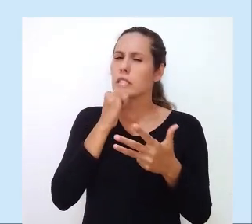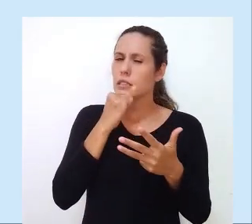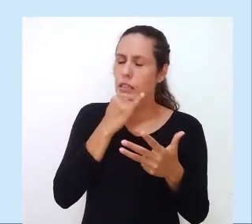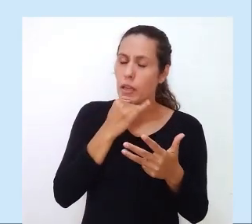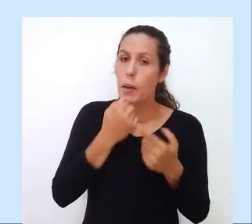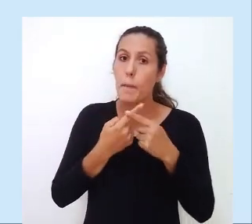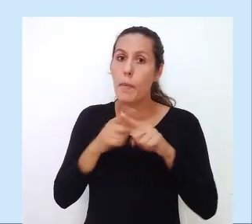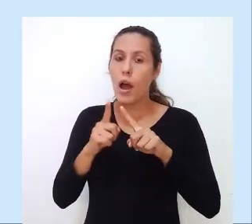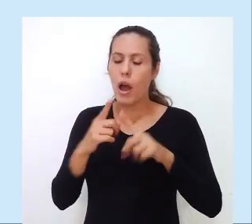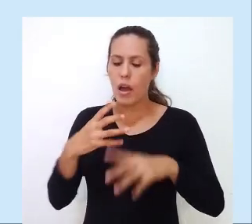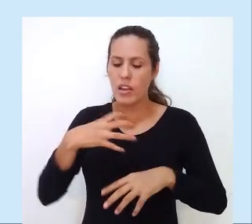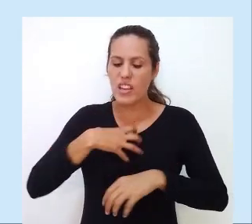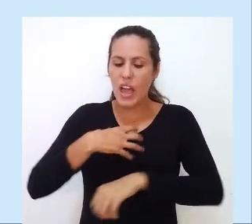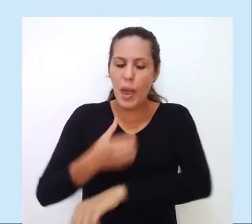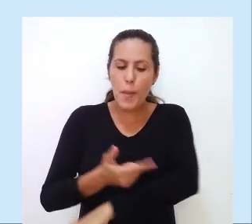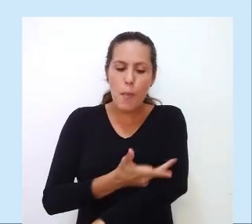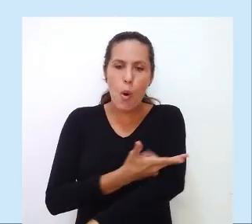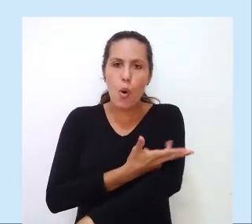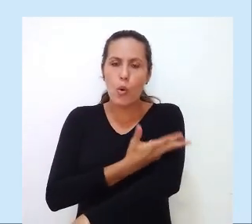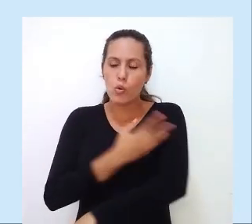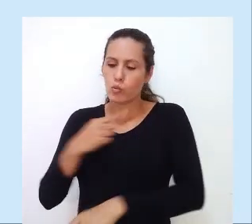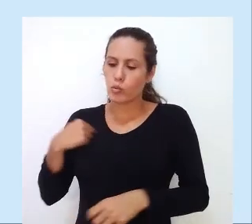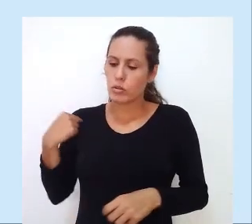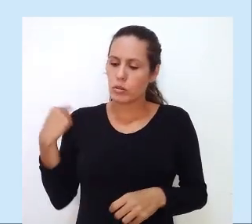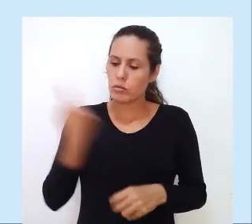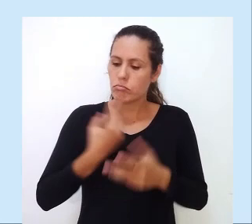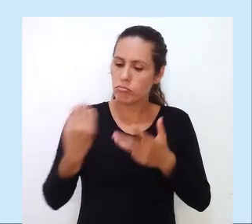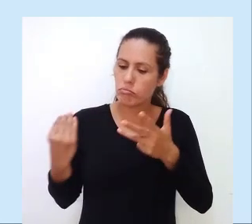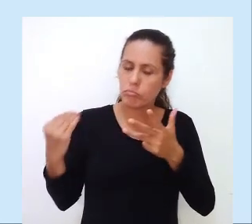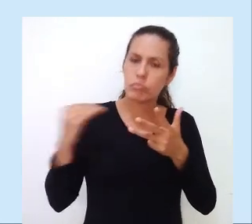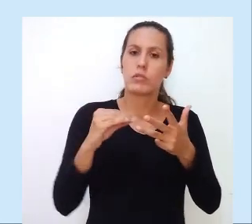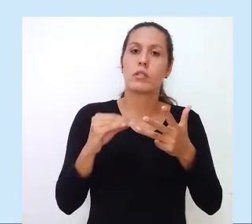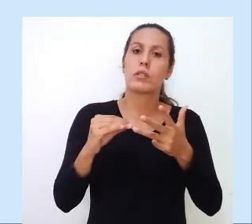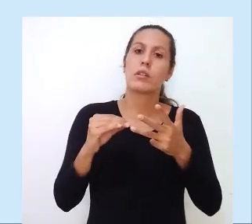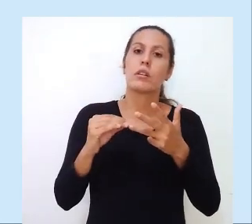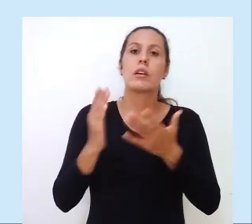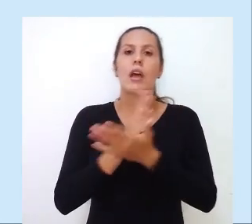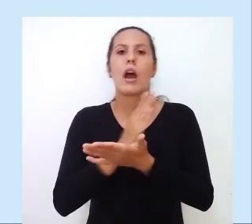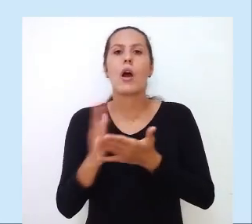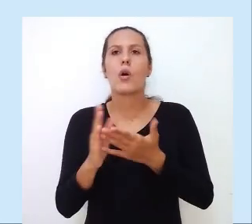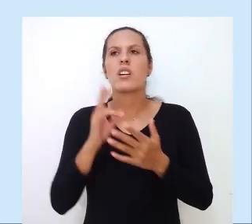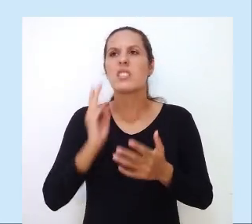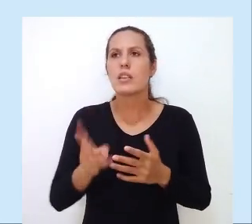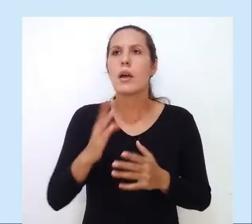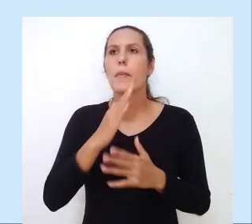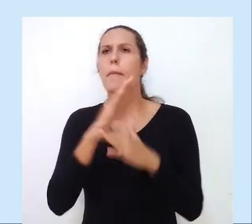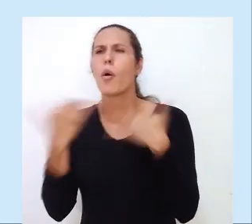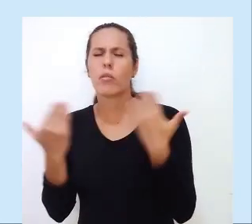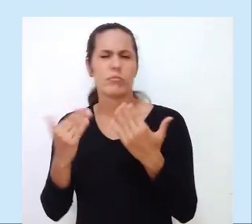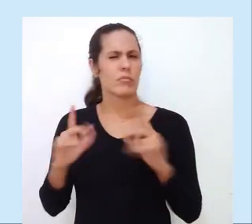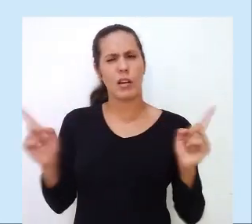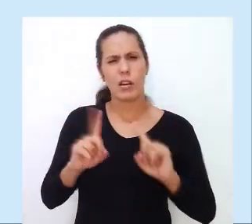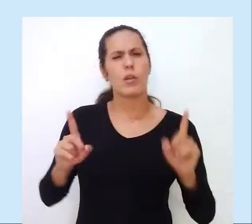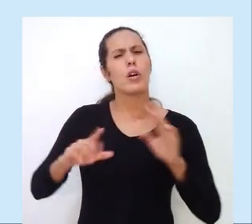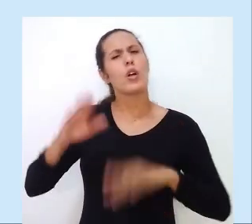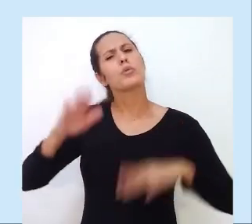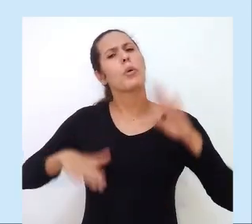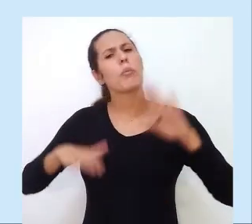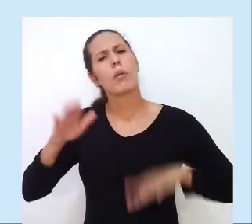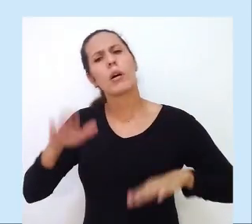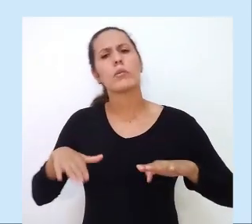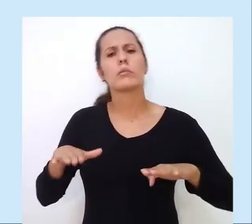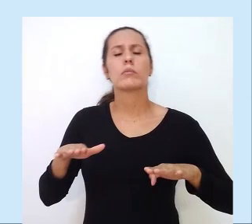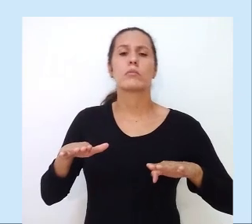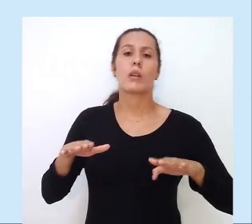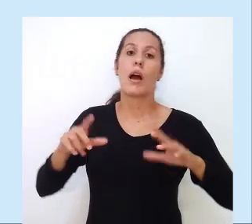trabalhadas muito mais as emoções humanas no drama. E nem sempre as histórias terminam com os heróis mortos, né? Geralmente